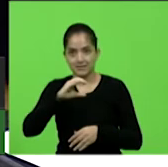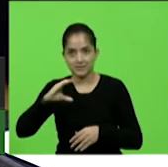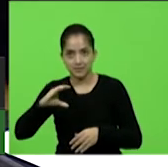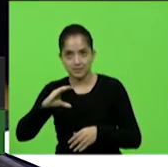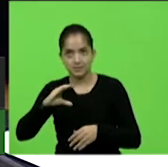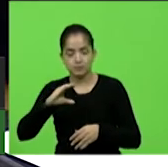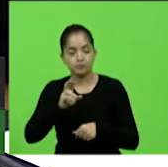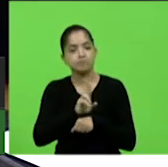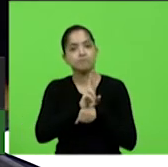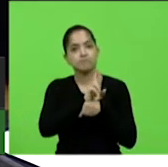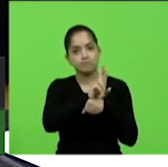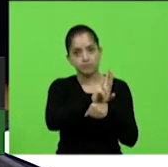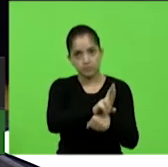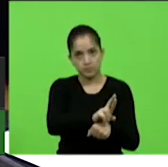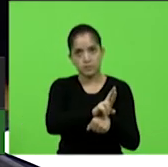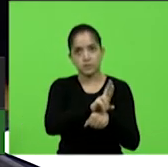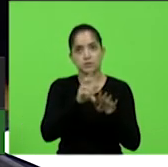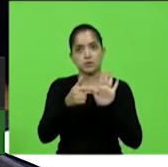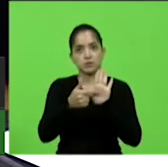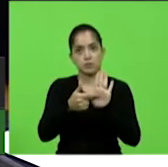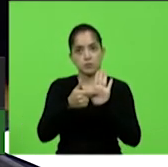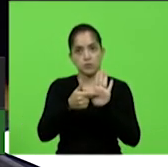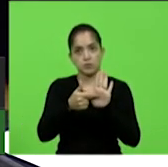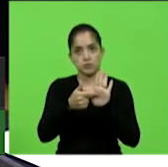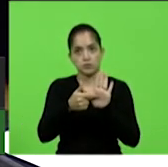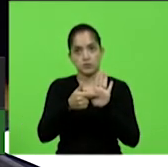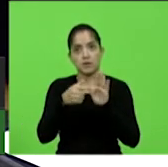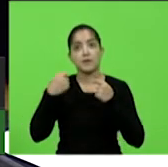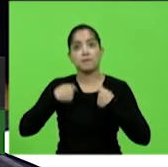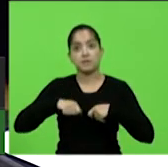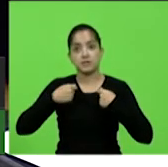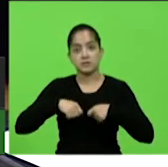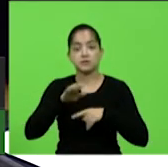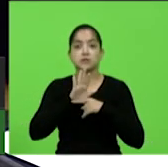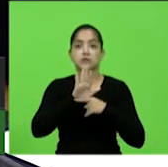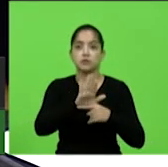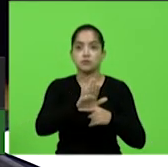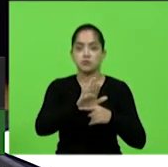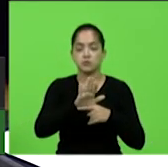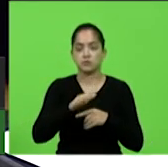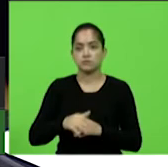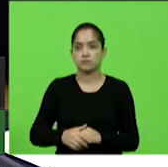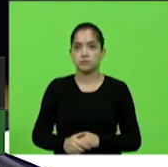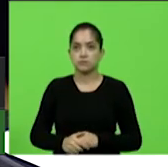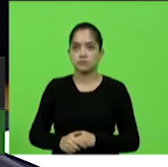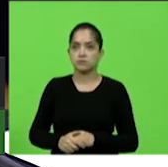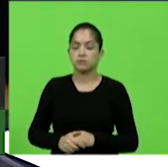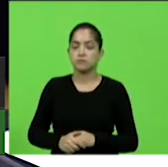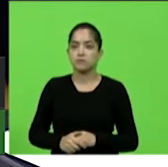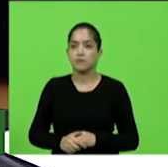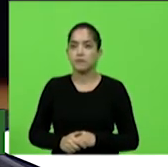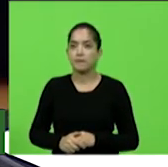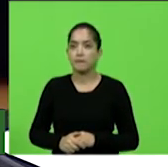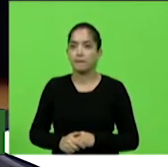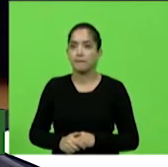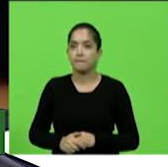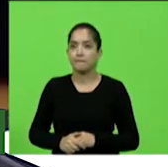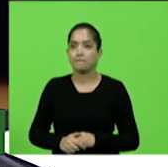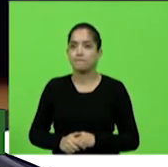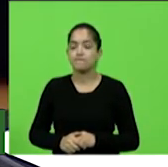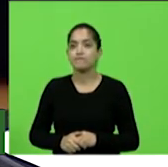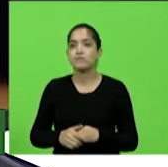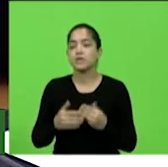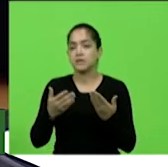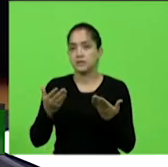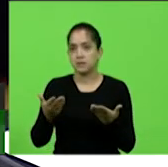bem representado nessa foto aí. O SAMU pede socorro, deputado Kennedy. Muito obrigado. E em que pese,